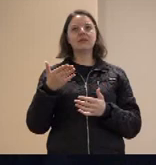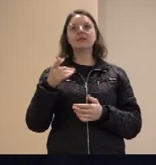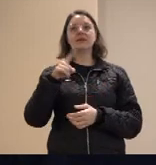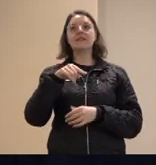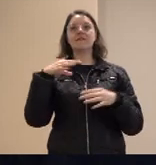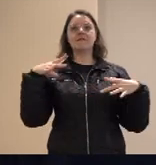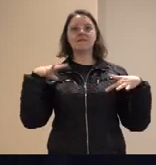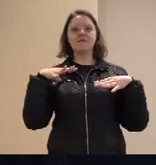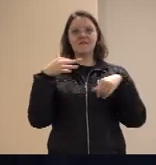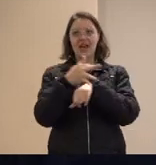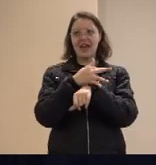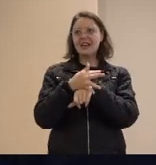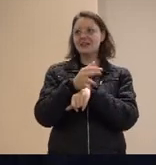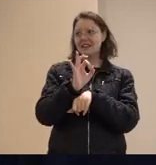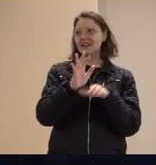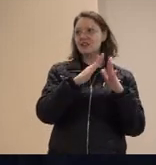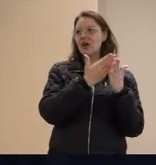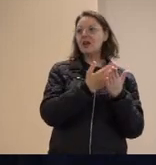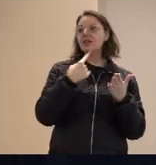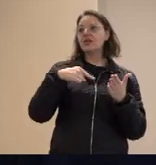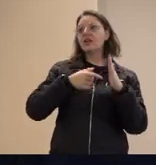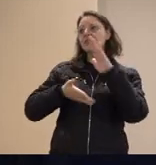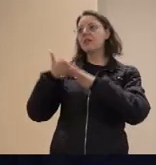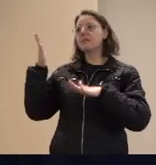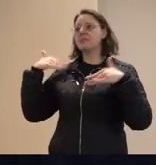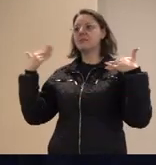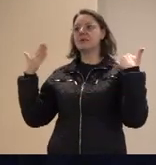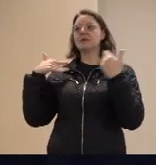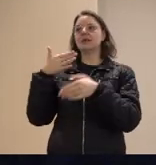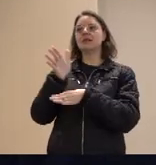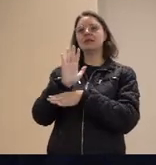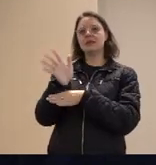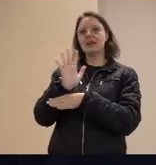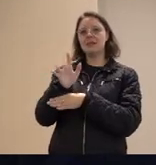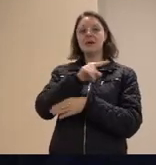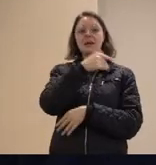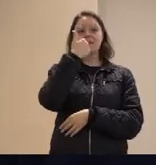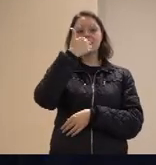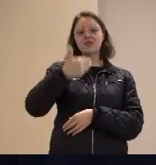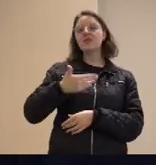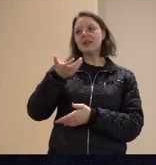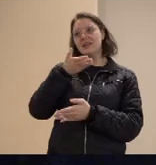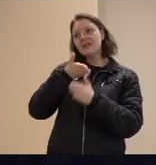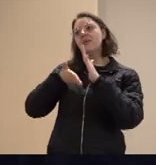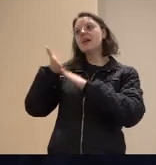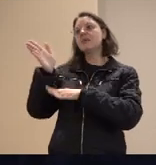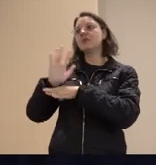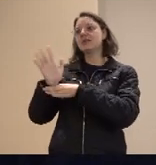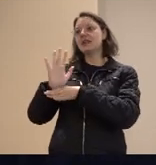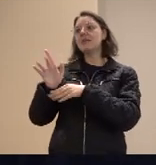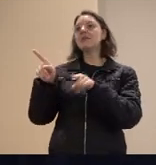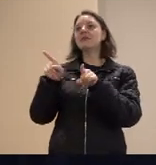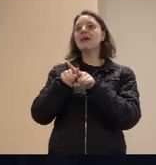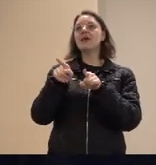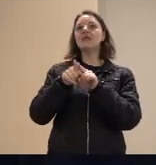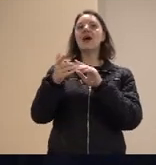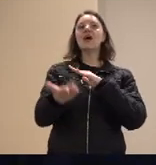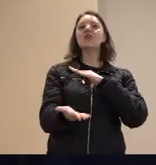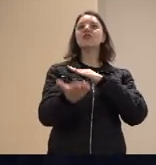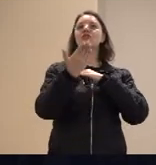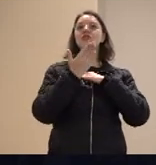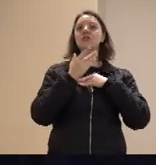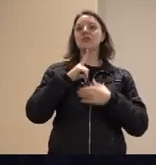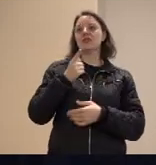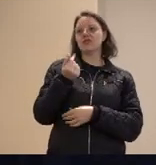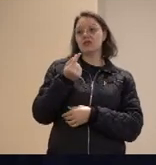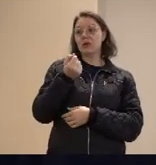ser essa semana. A gente vai levar eles para o cinema, que também foi uma coisa que eles pediram. E a gente recebeu uma ajuda bem legal, então a gente tem um valor